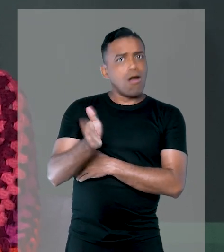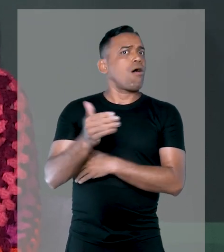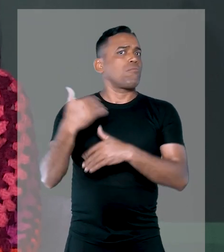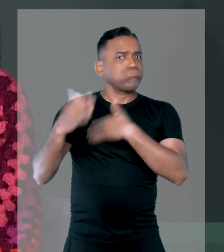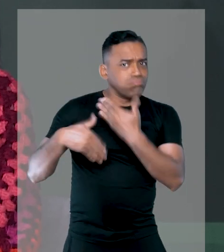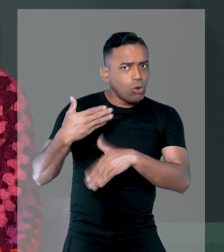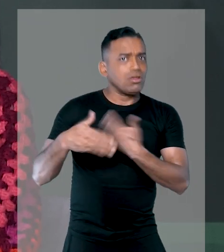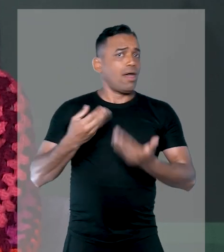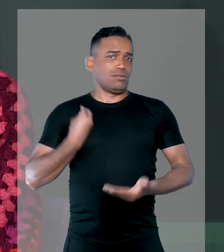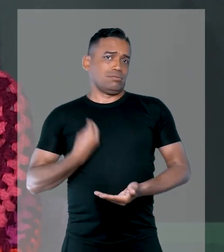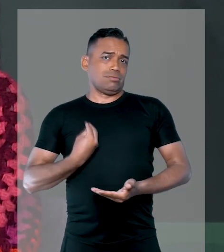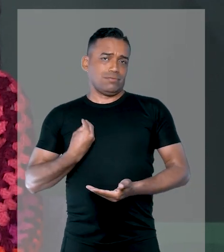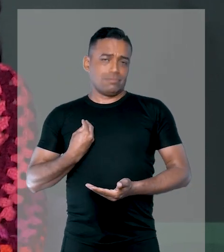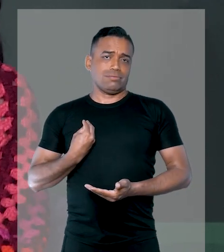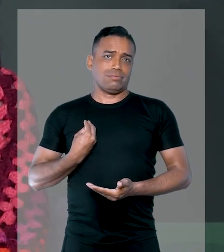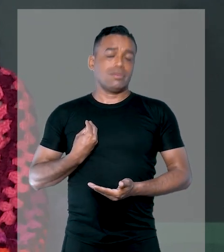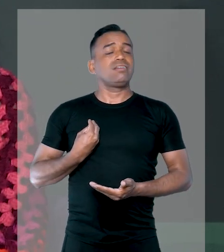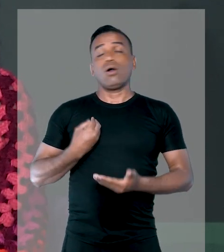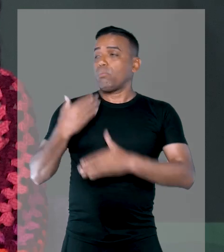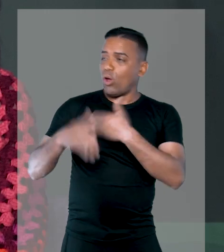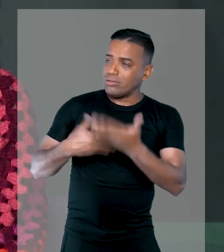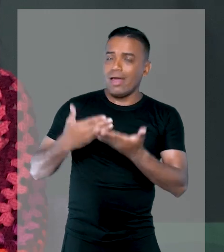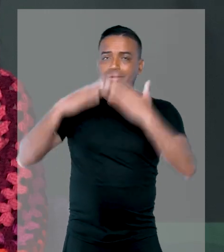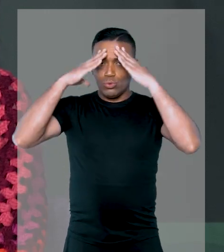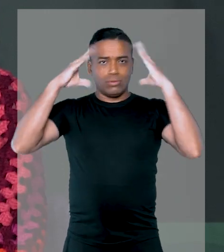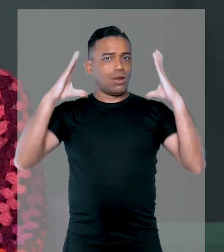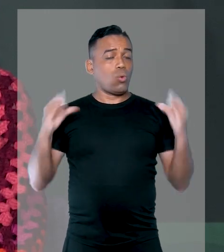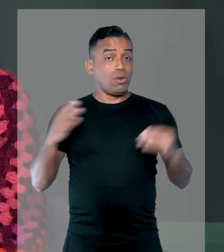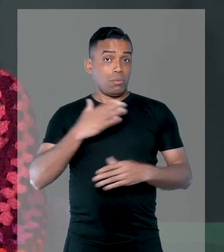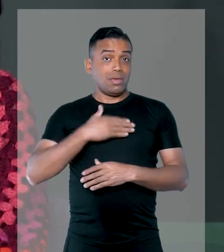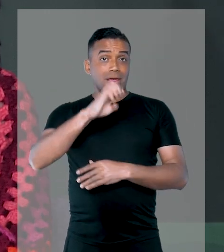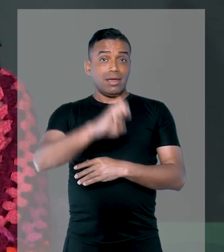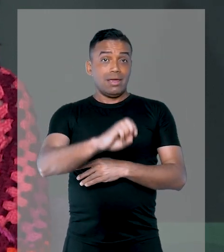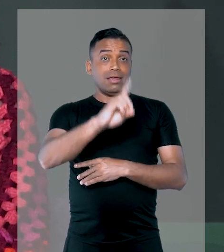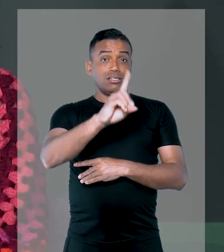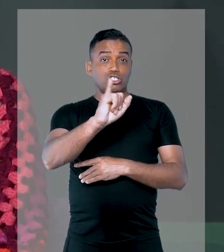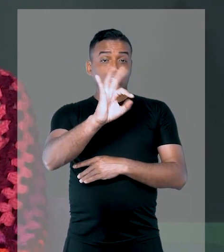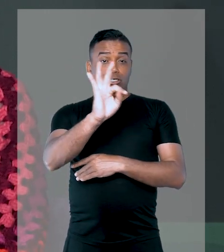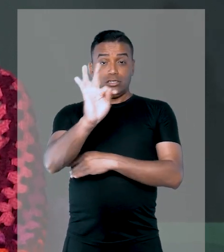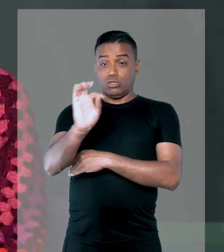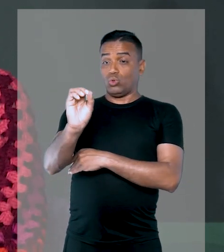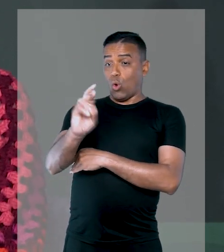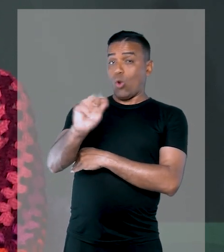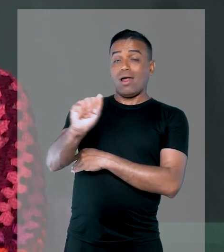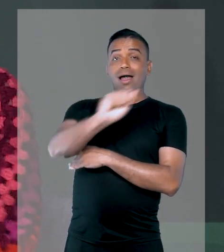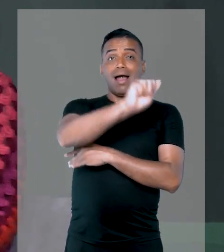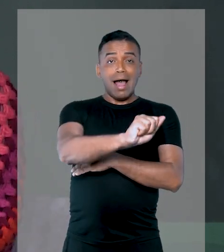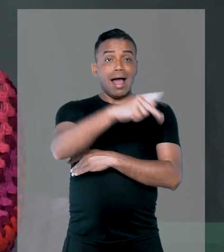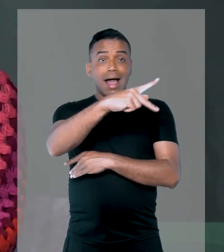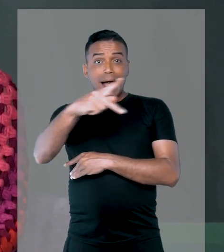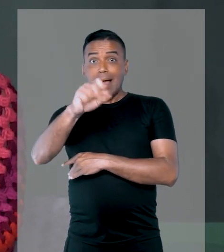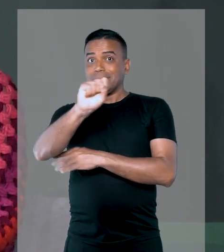isso. Foi um processo muito tranquilo. A minha editora foi a Apres, ela me ajudou muito